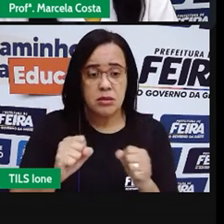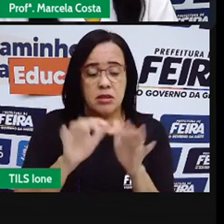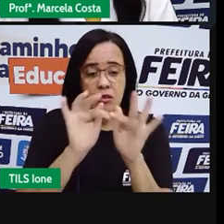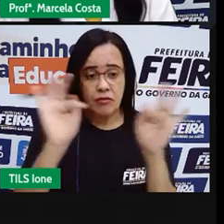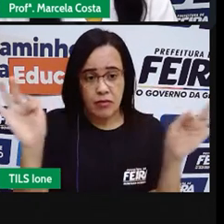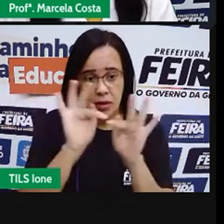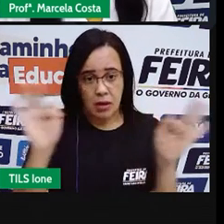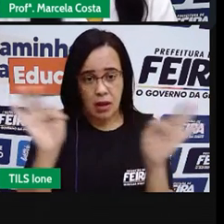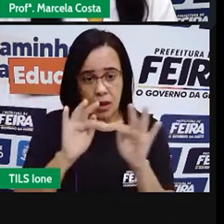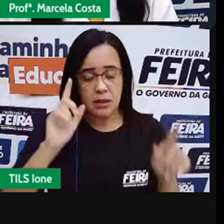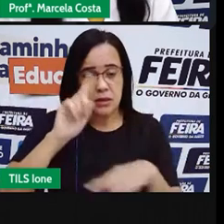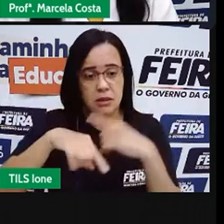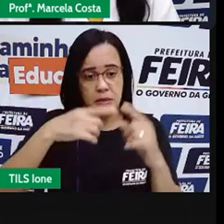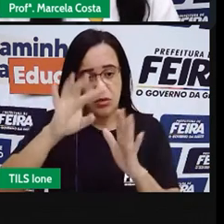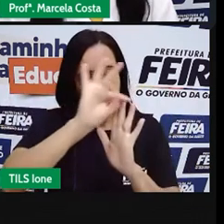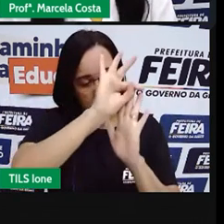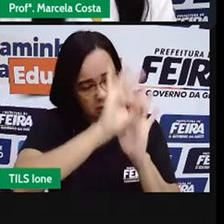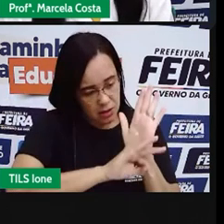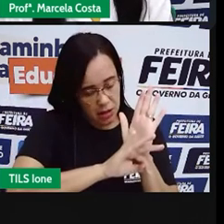um